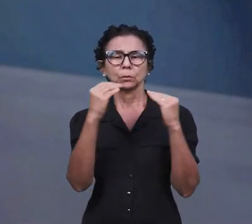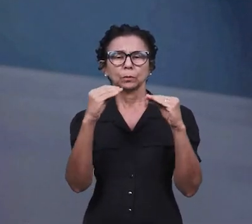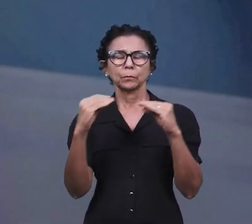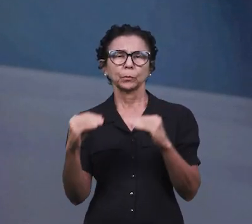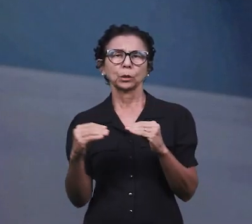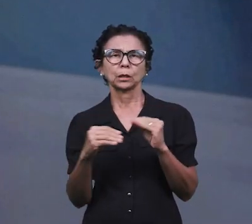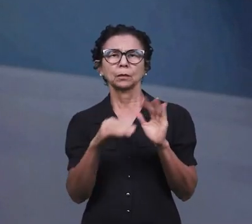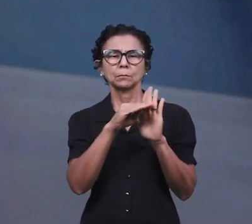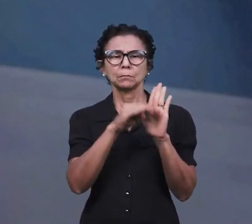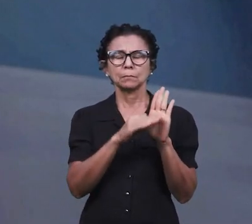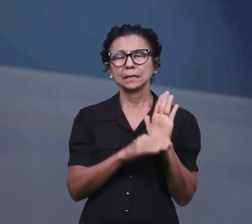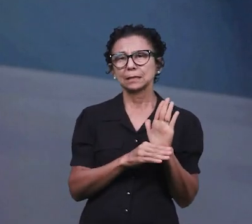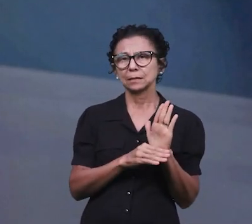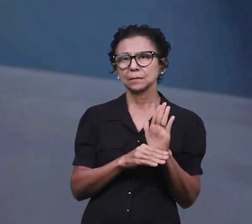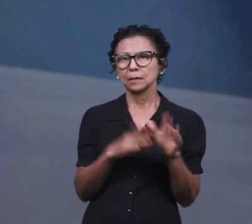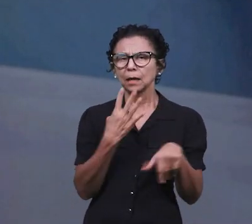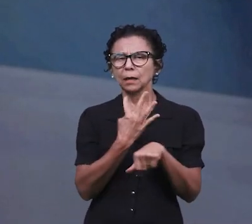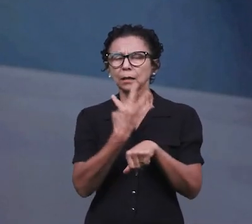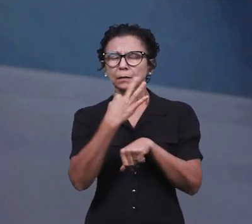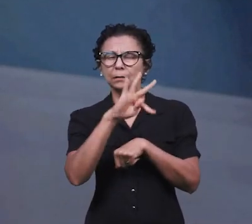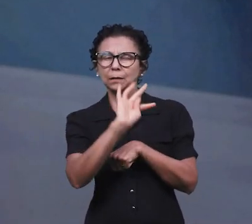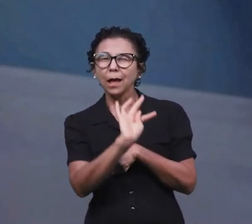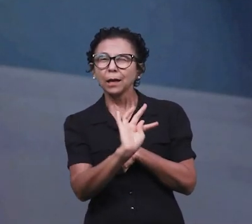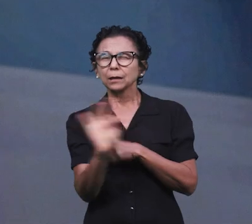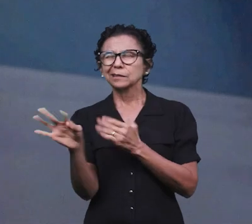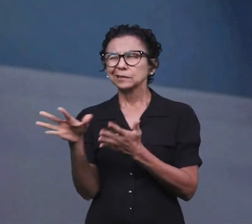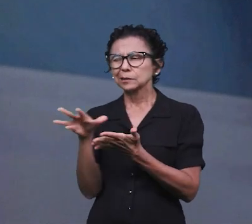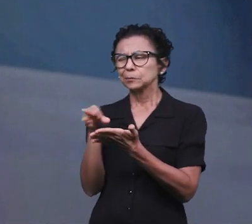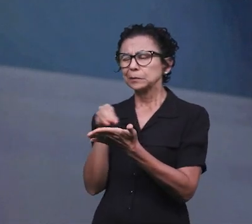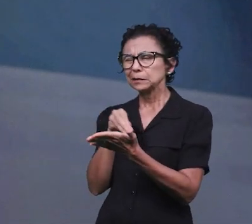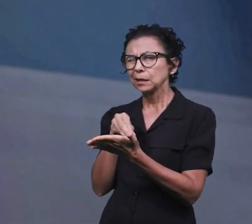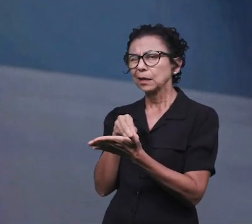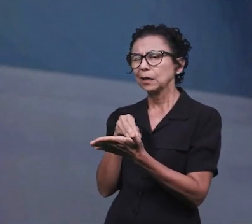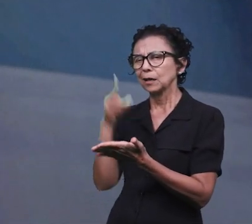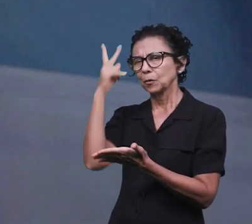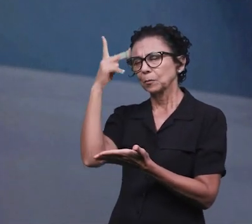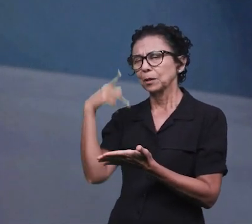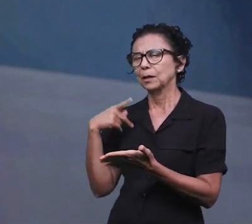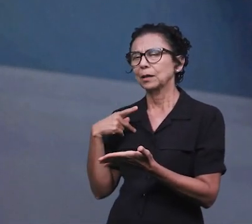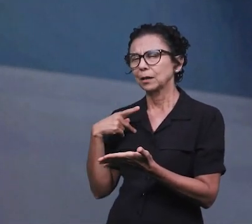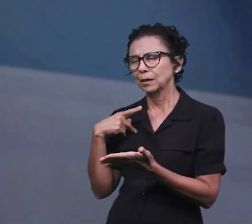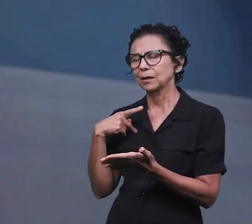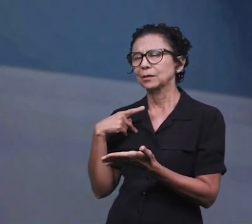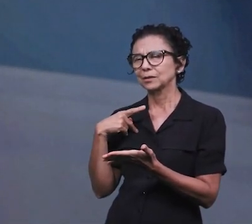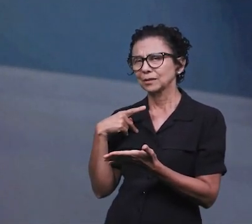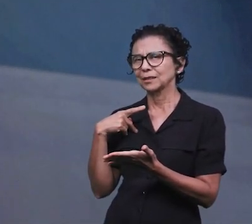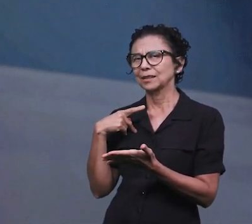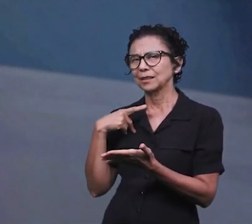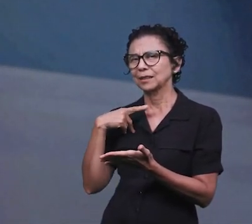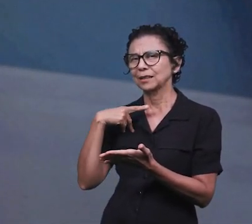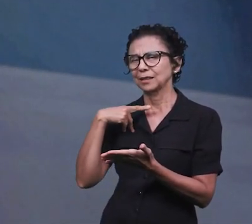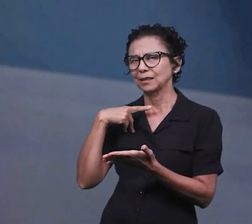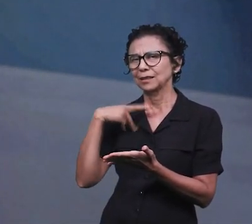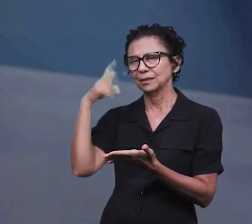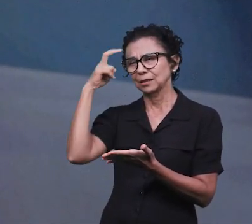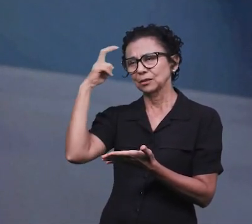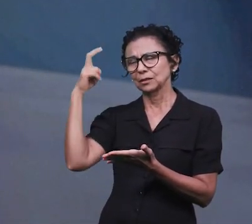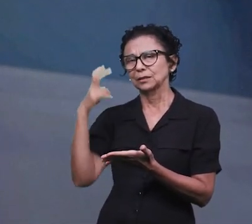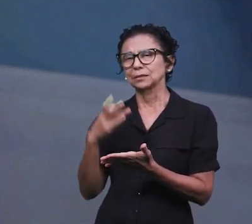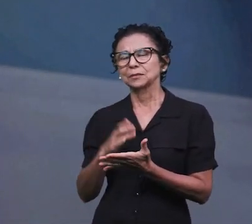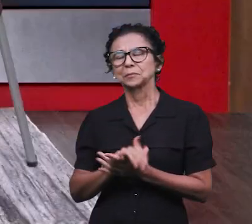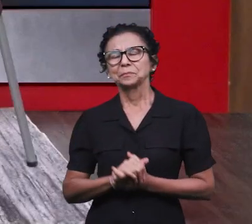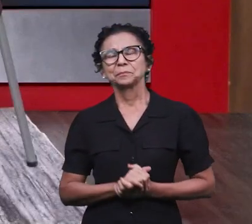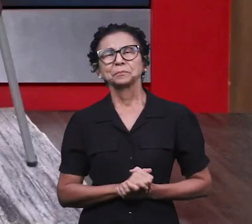técnicas para tentar imitar o que o especialista humano faz. Essa é a grande pretensão da inteligência